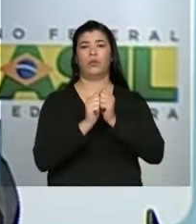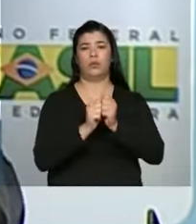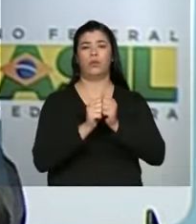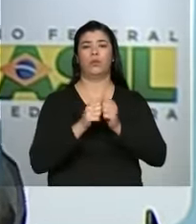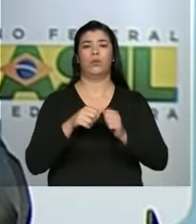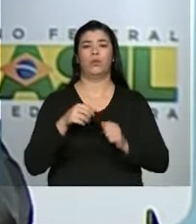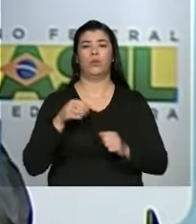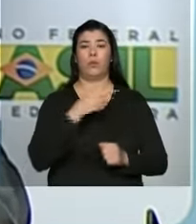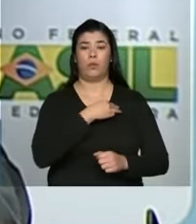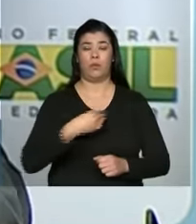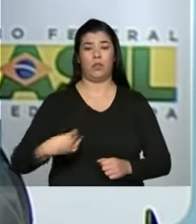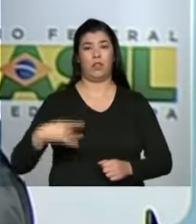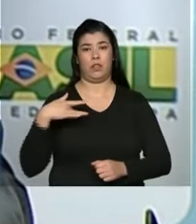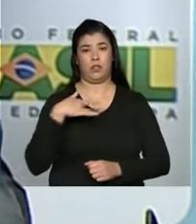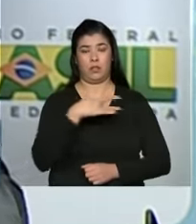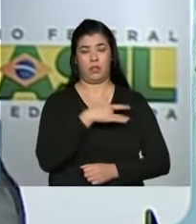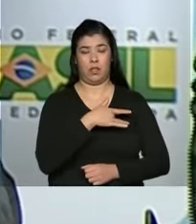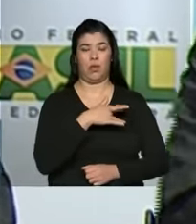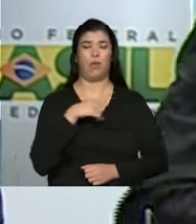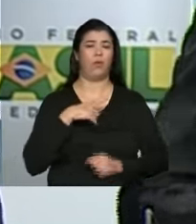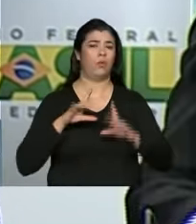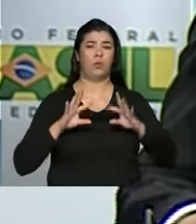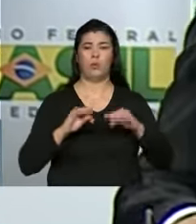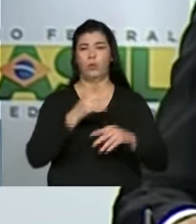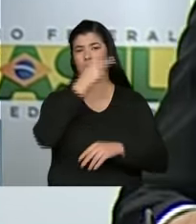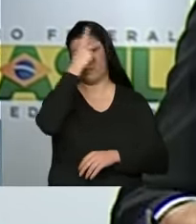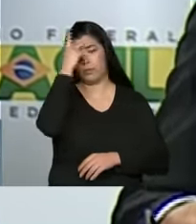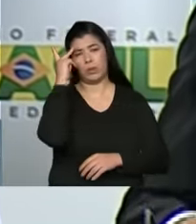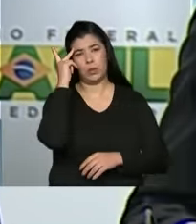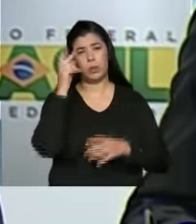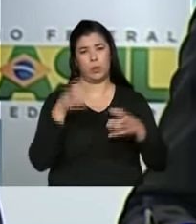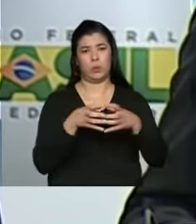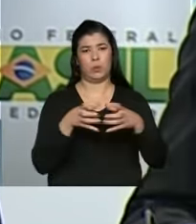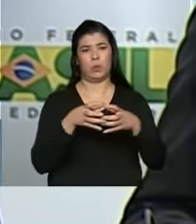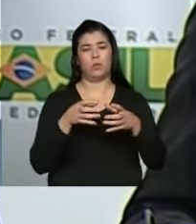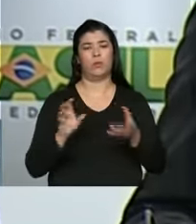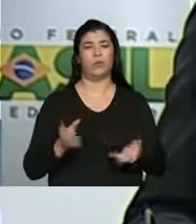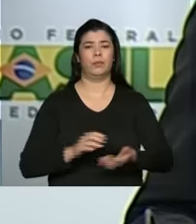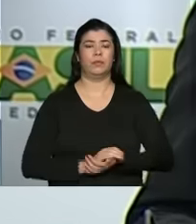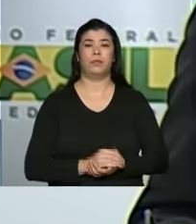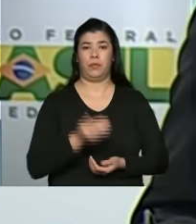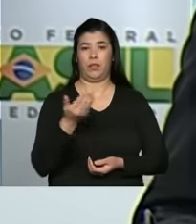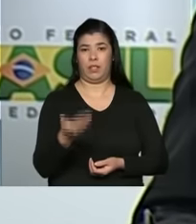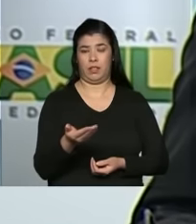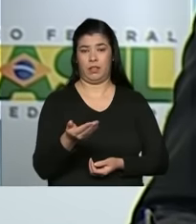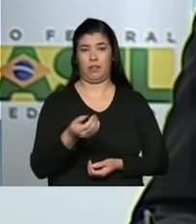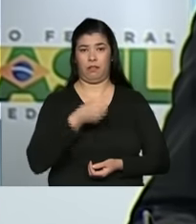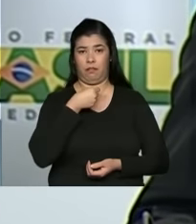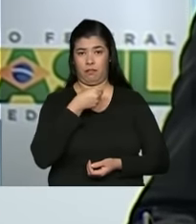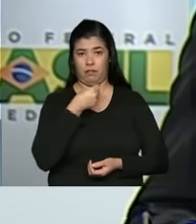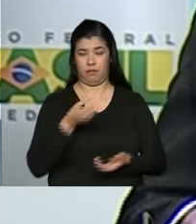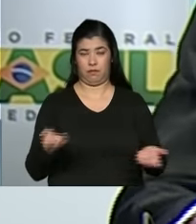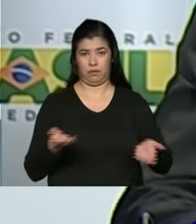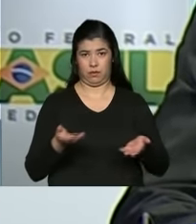fogolin que também teve um grande envolvimento bom eh essa essa coletiva